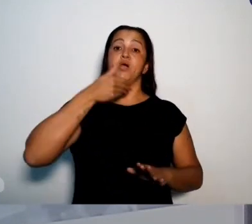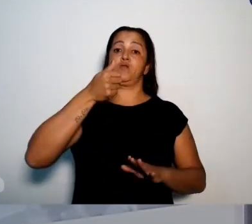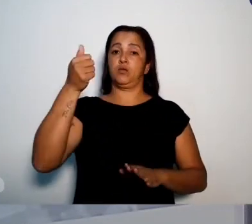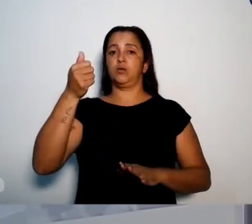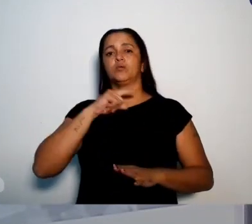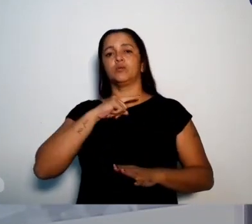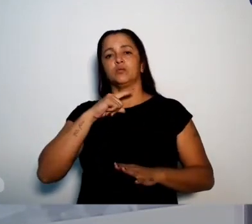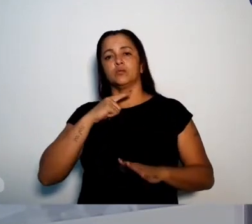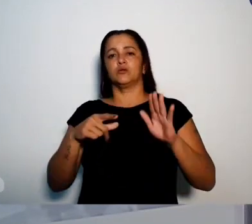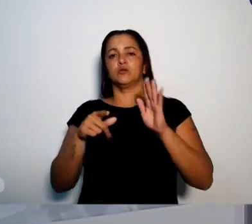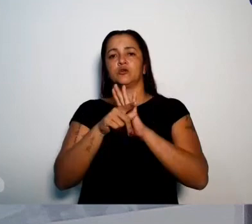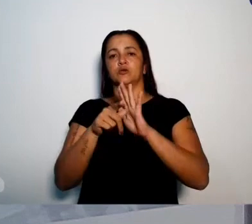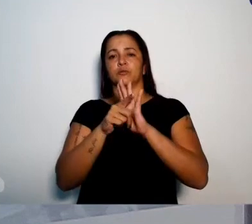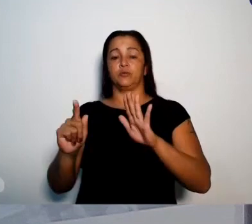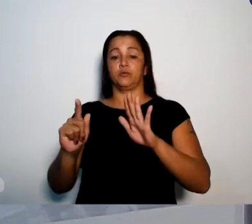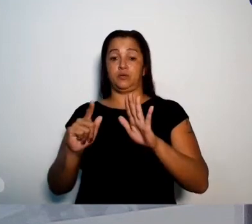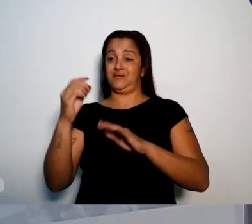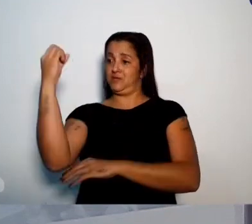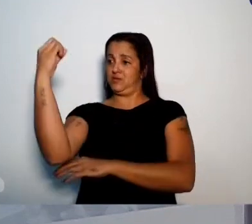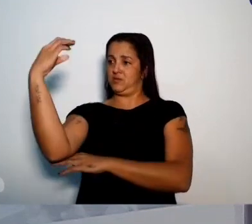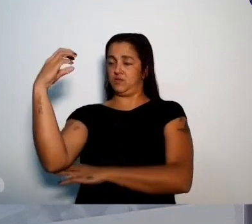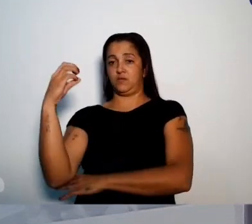tempo para pedestre e sinal sonoro.